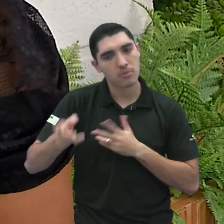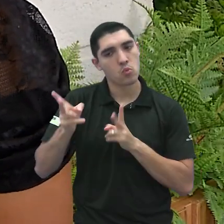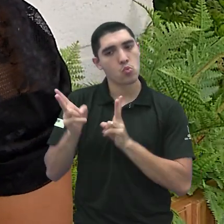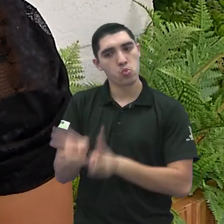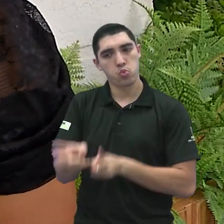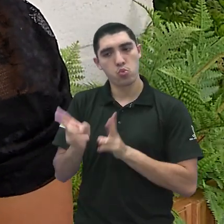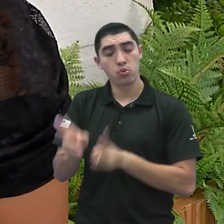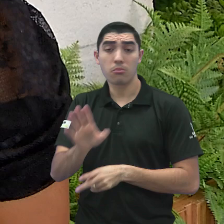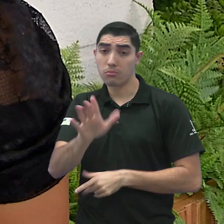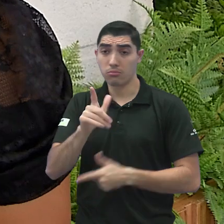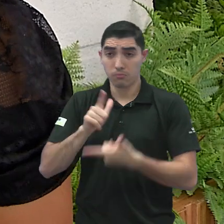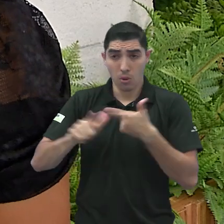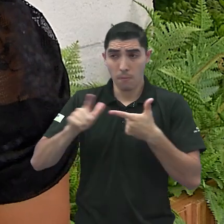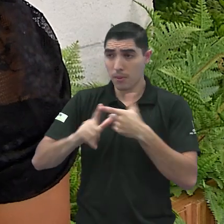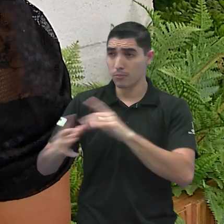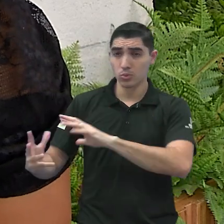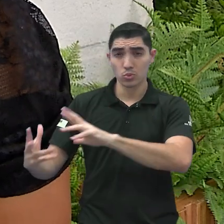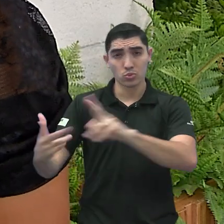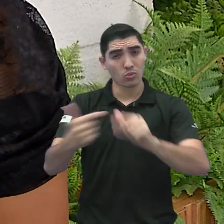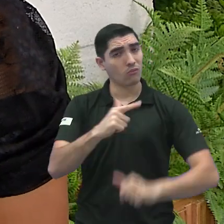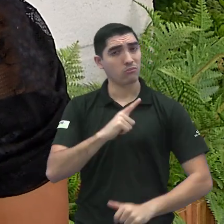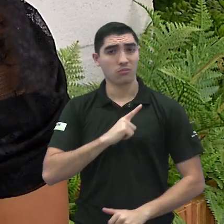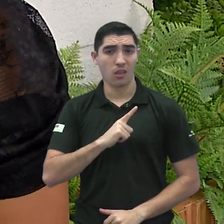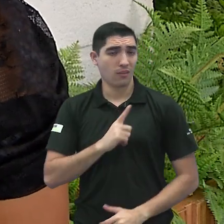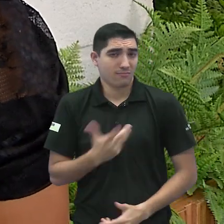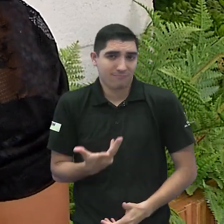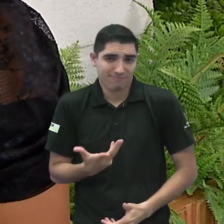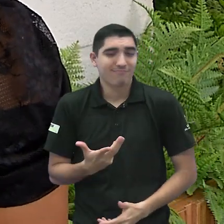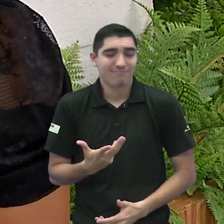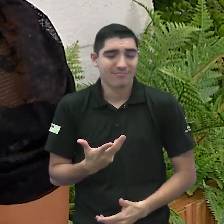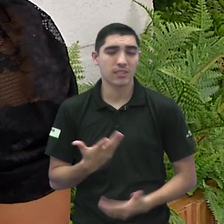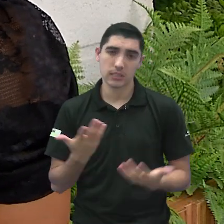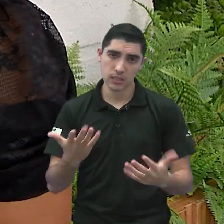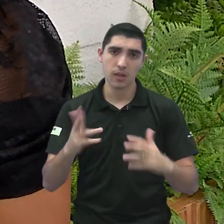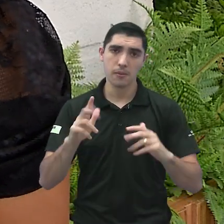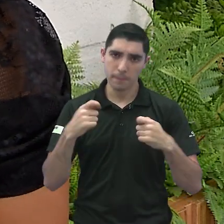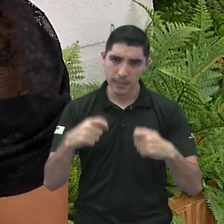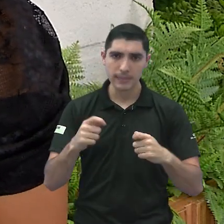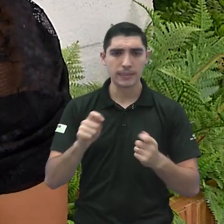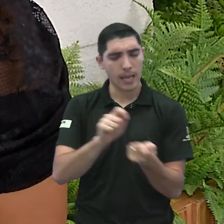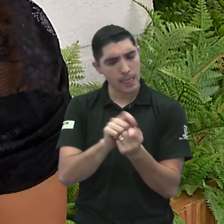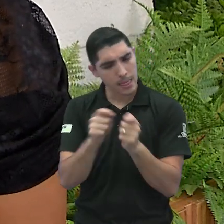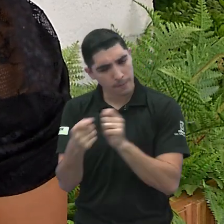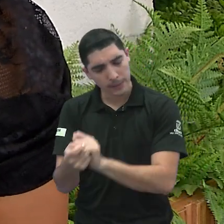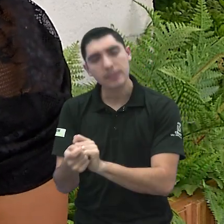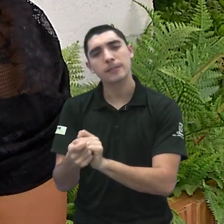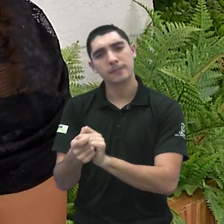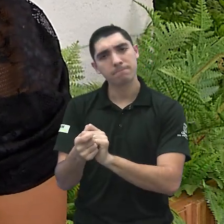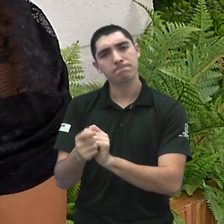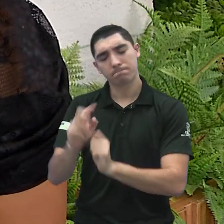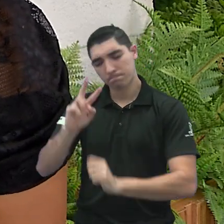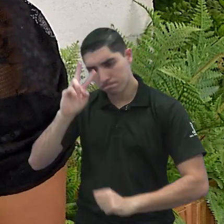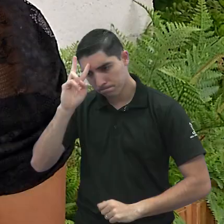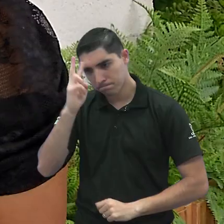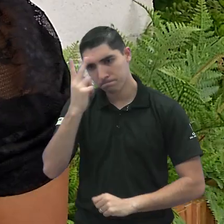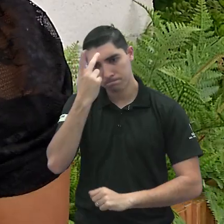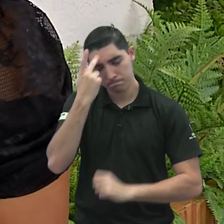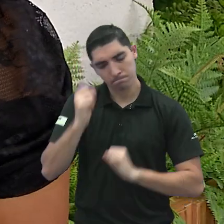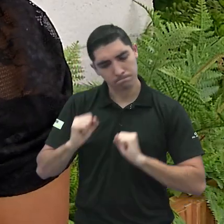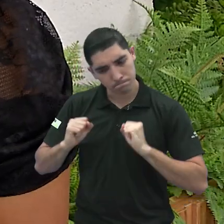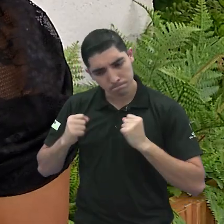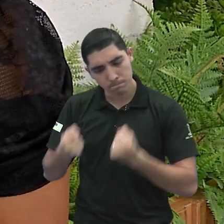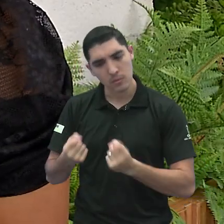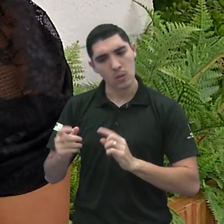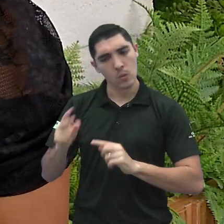direitinho e a gente vai conseguindo levar uma vida, entendeu? Porque, assim, problemas todos nós temos, né? Então, a gente precisa se